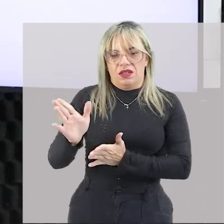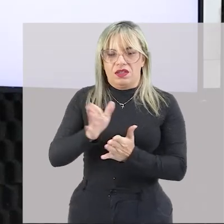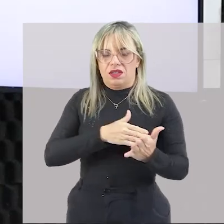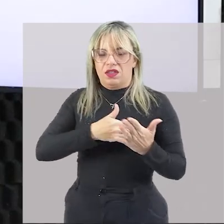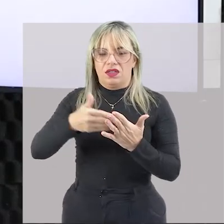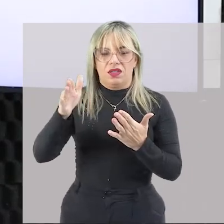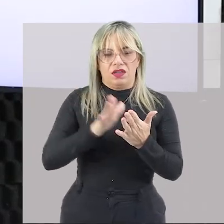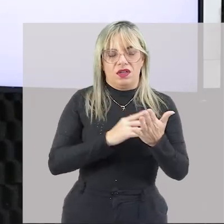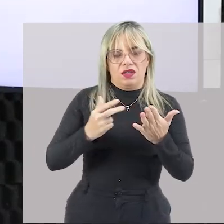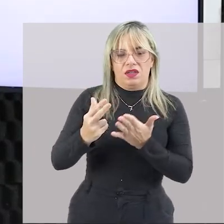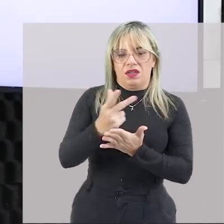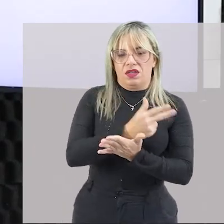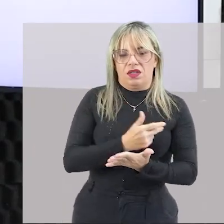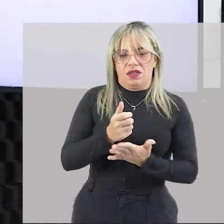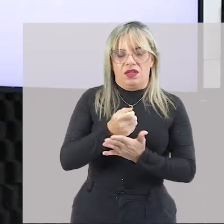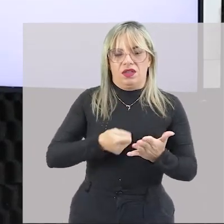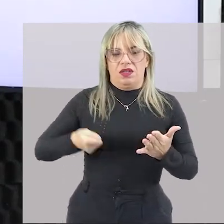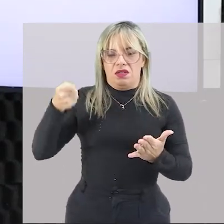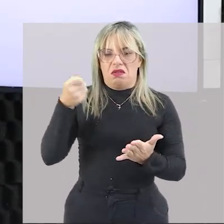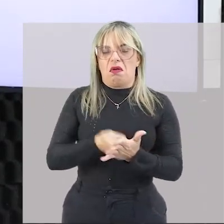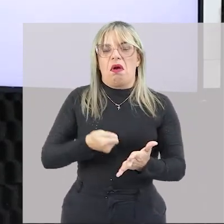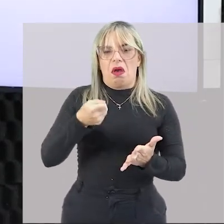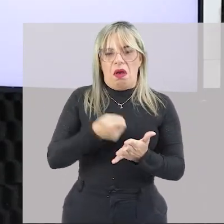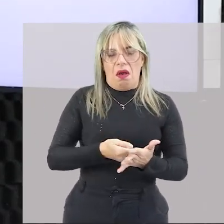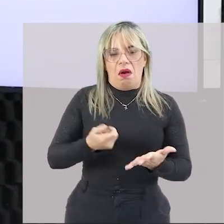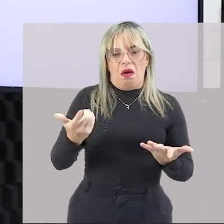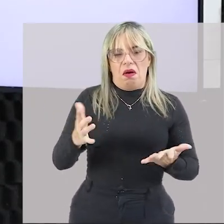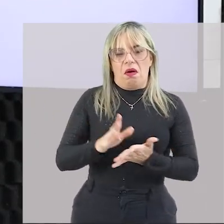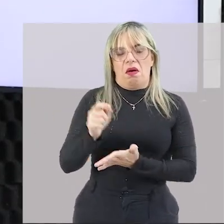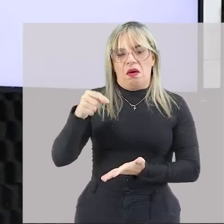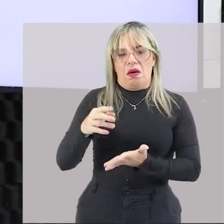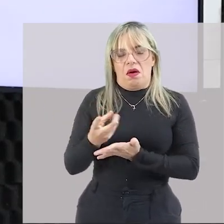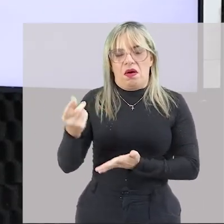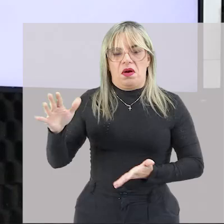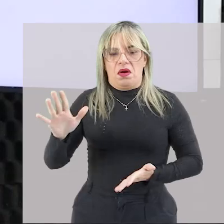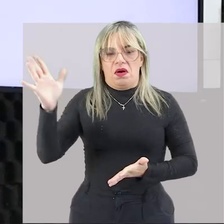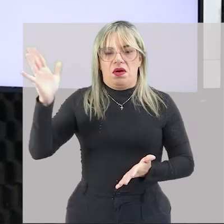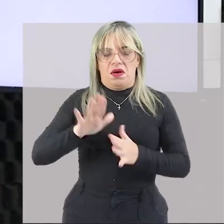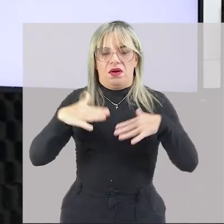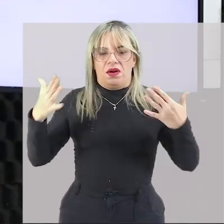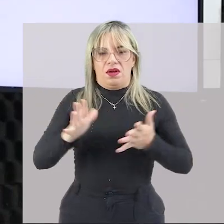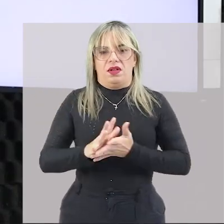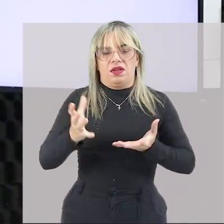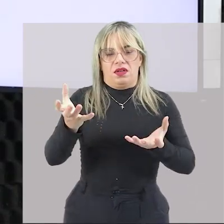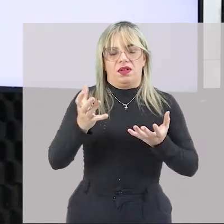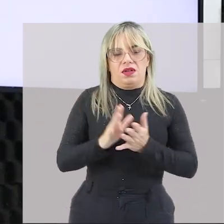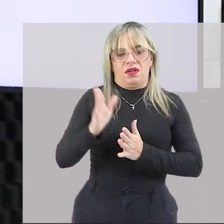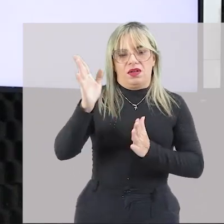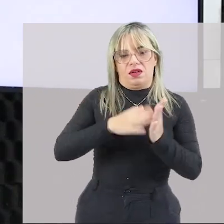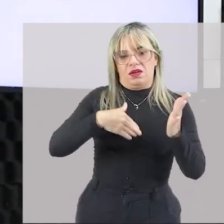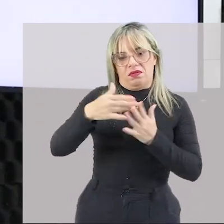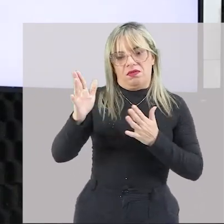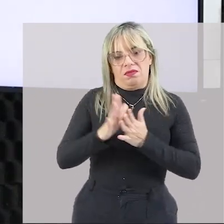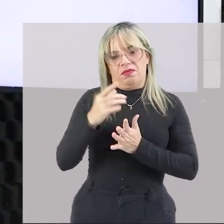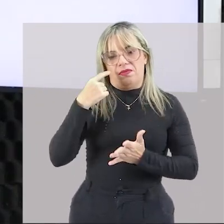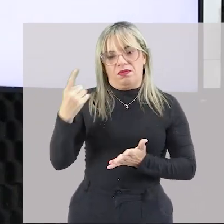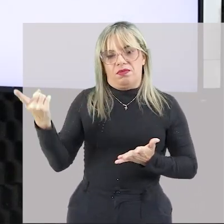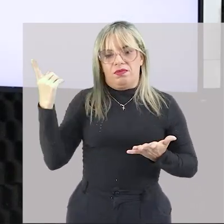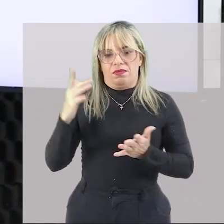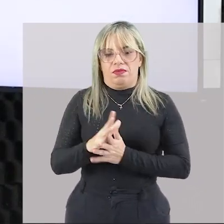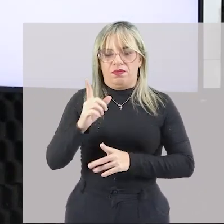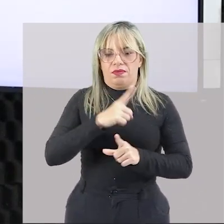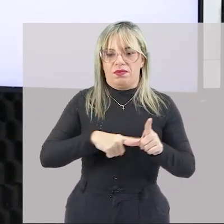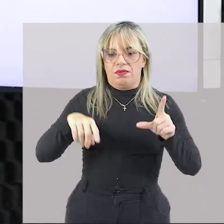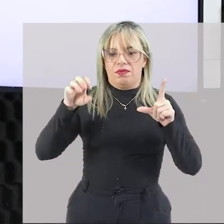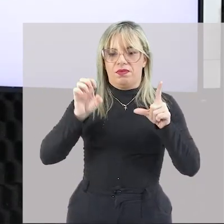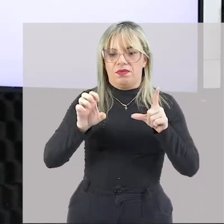pintava e desenhava quem pagava e pagava bem, né? Se a pessoa tivesse bem ou não, ele não estava nem aí, ele queria pintar. E, professor, isso foi pesado. Ou